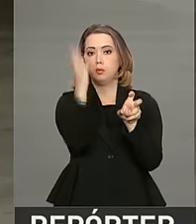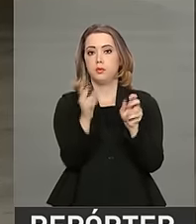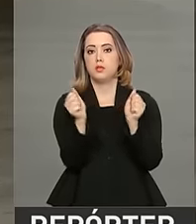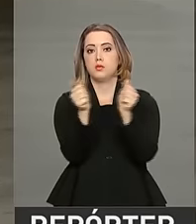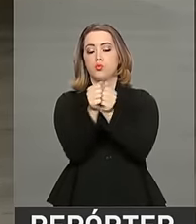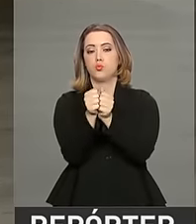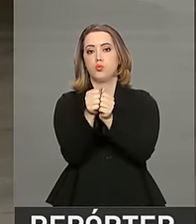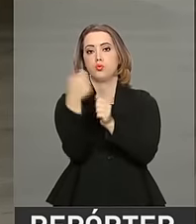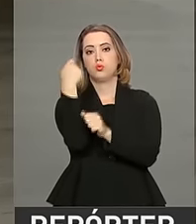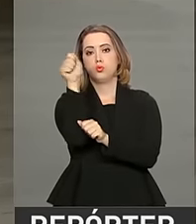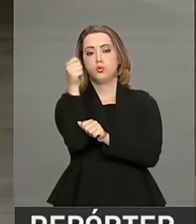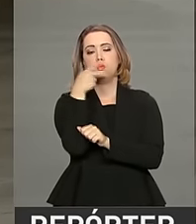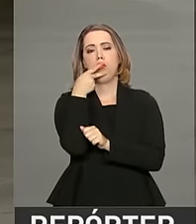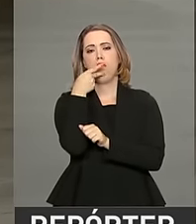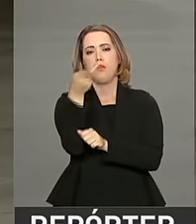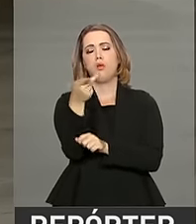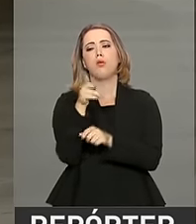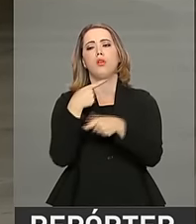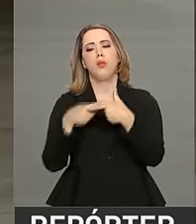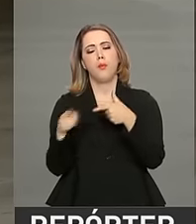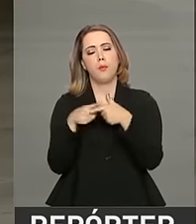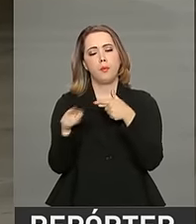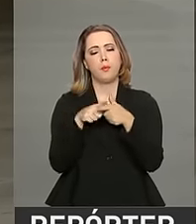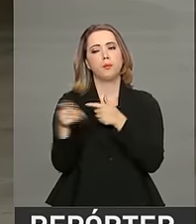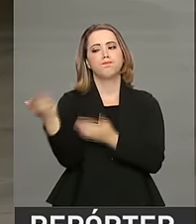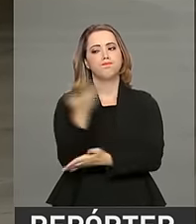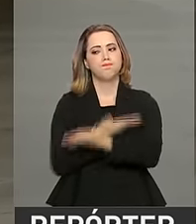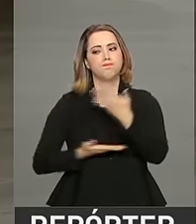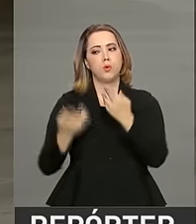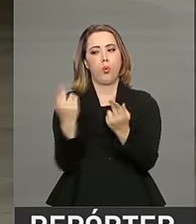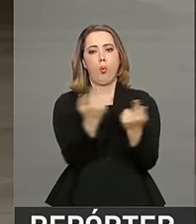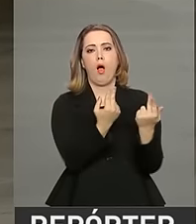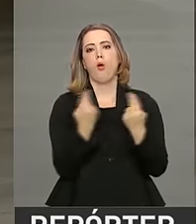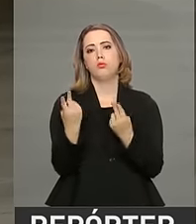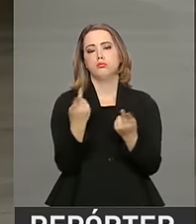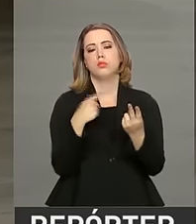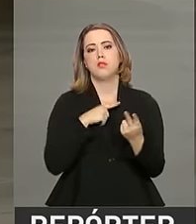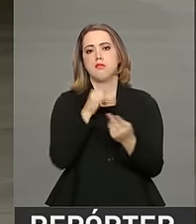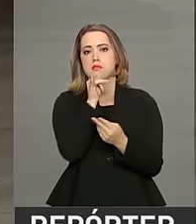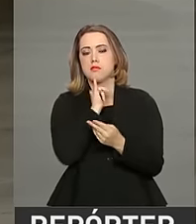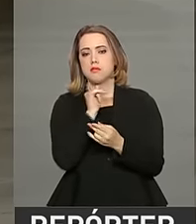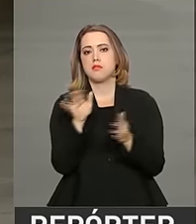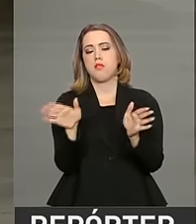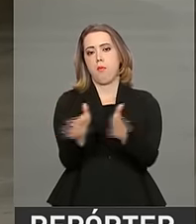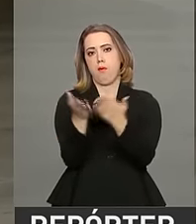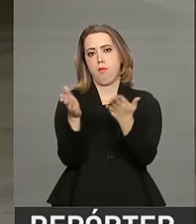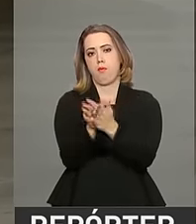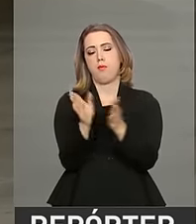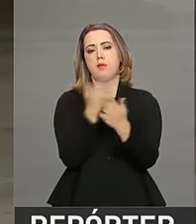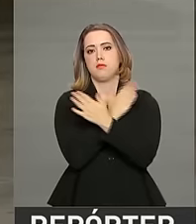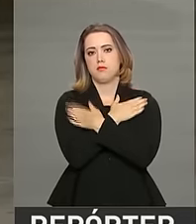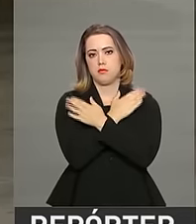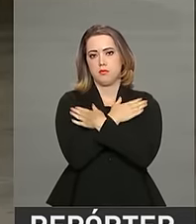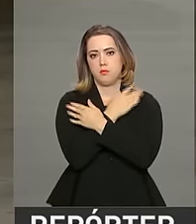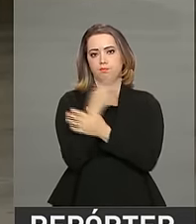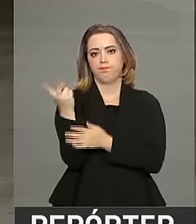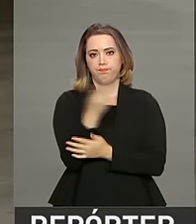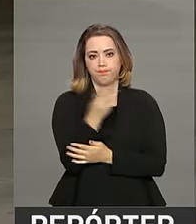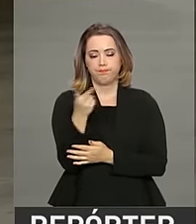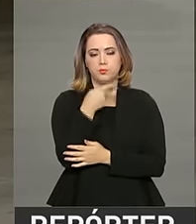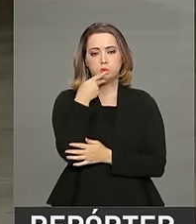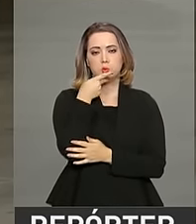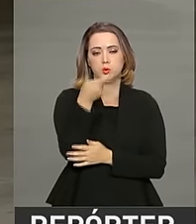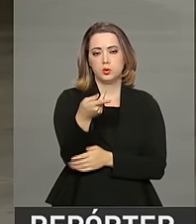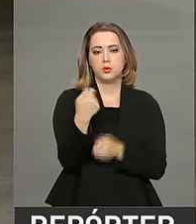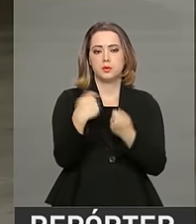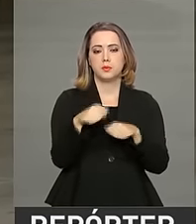comuns entre os dois países como por exemplo a pobreza e o desemprego o presidente também disse que tanto o Brasil quanto a Argentina